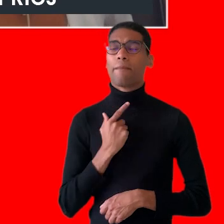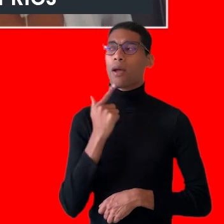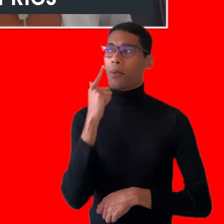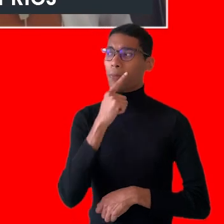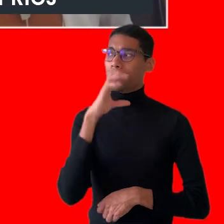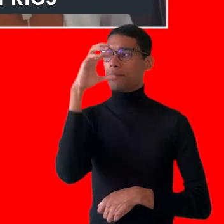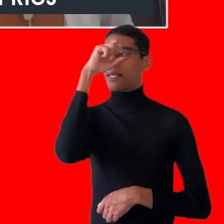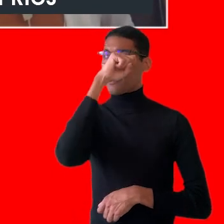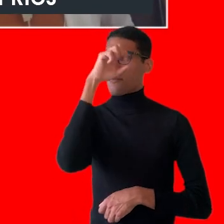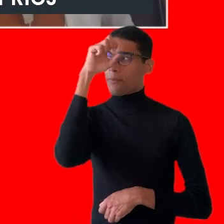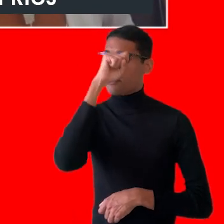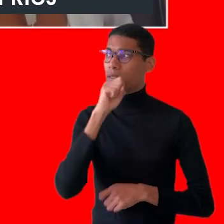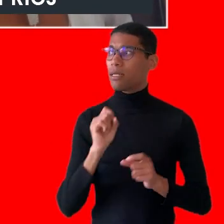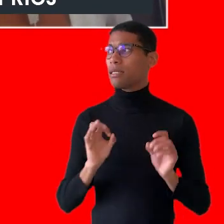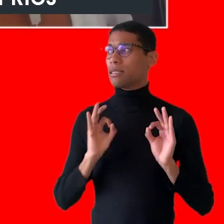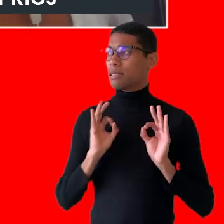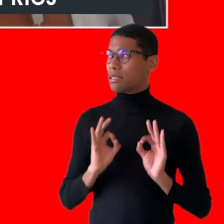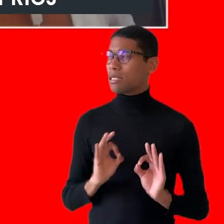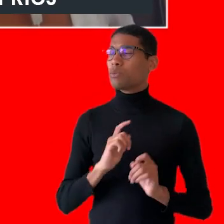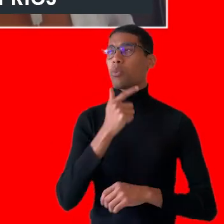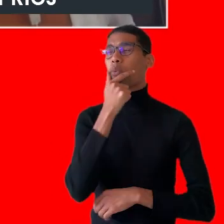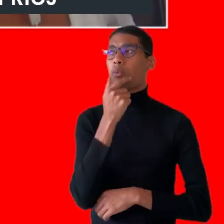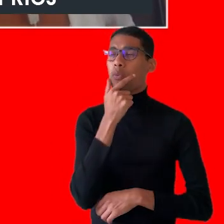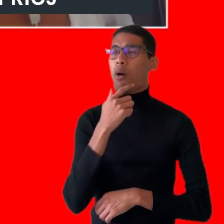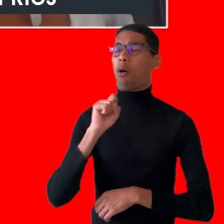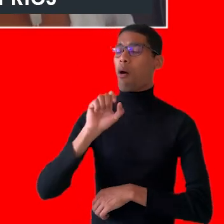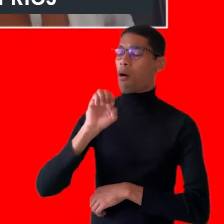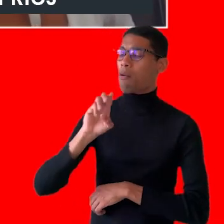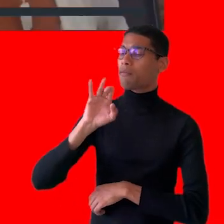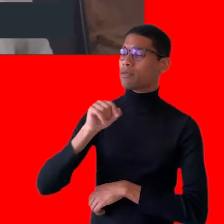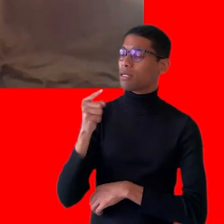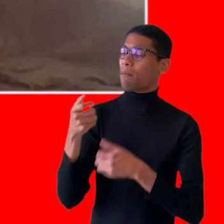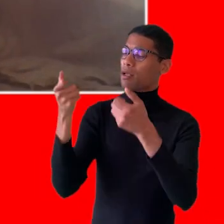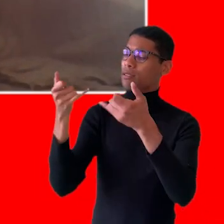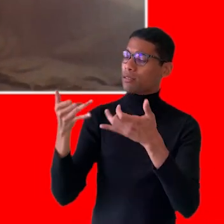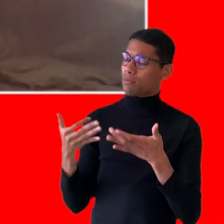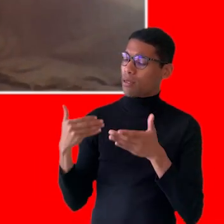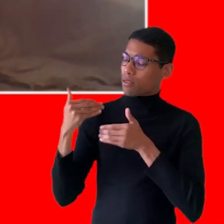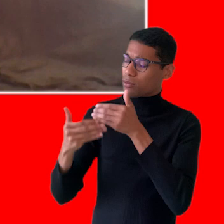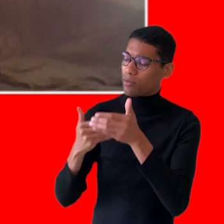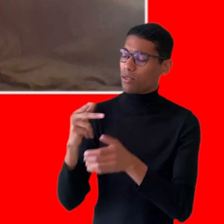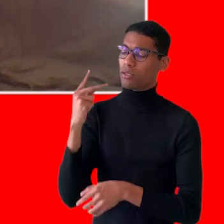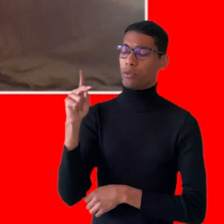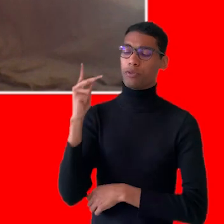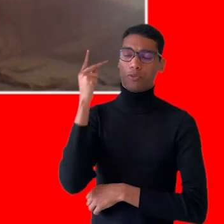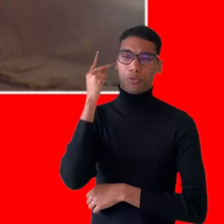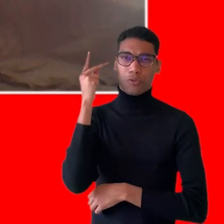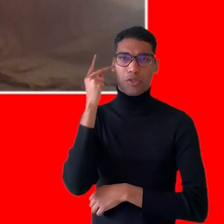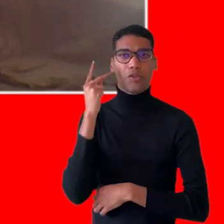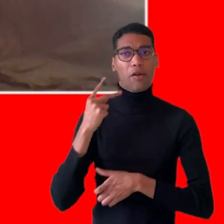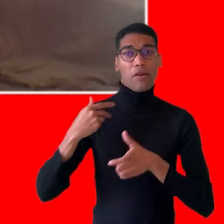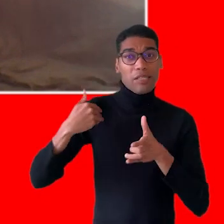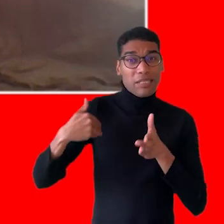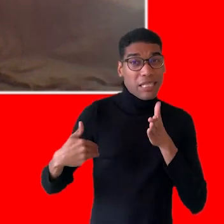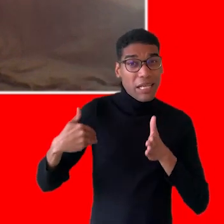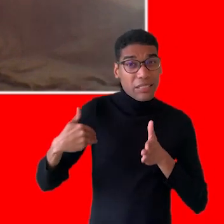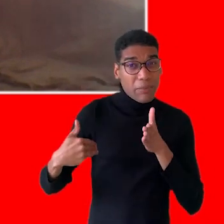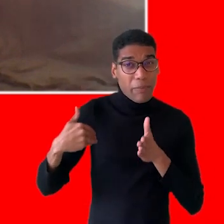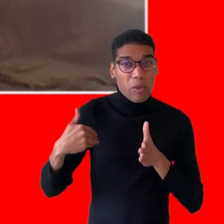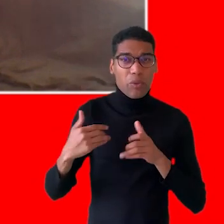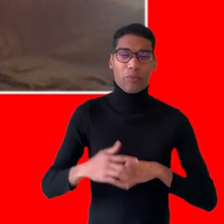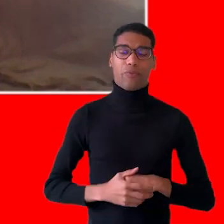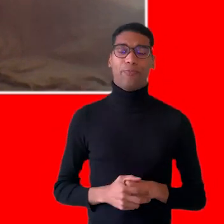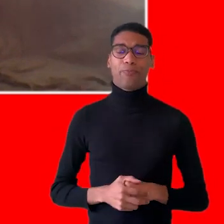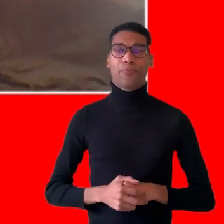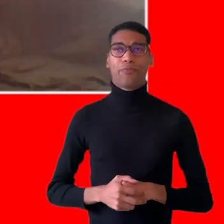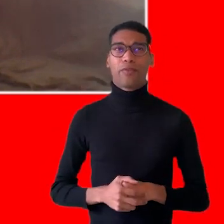De formação, talvez o Saloma conte também como foi esse processo em São Paulo, num período, né? Não quer